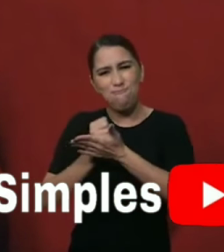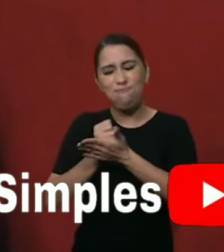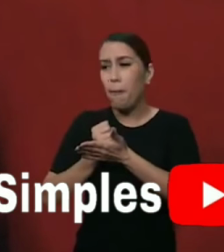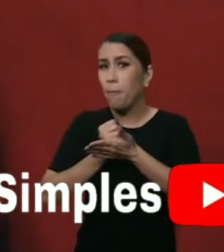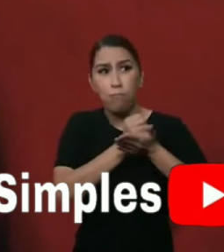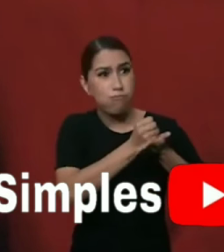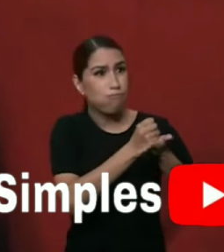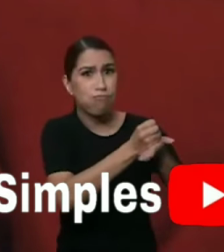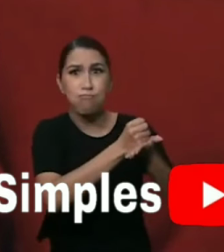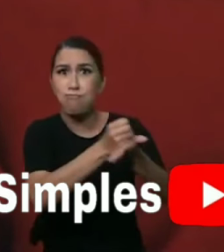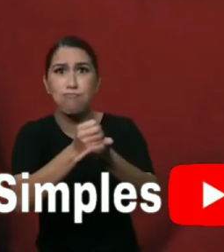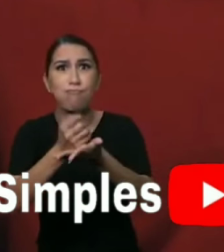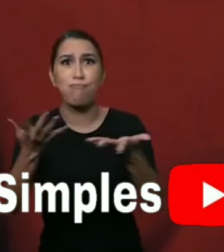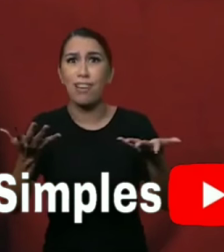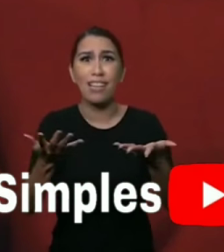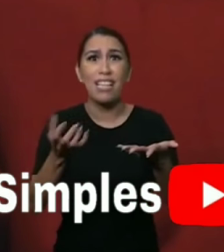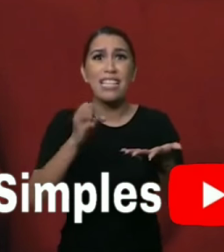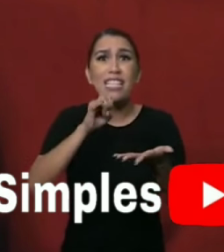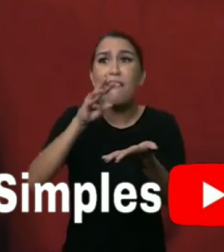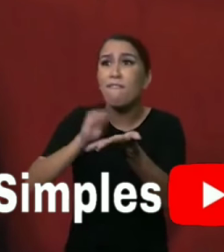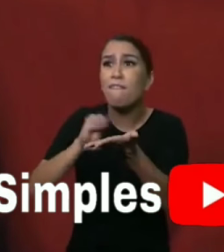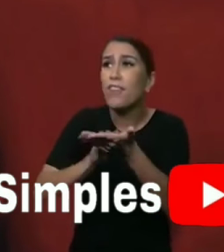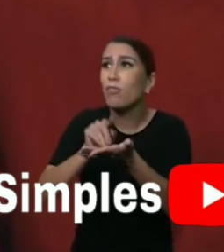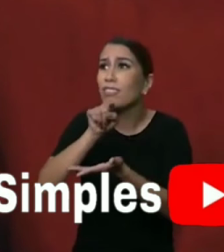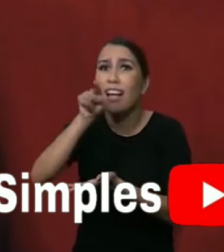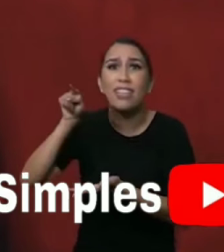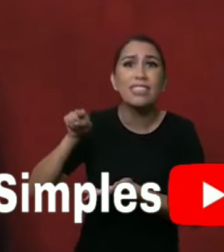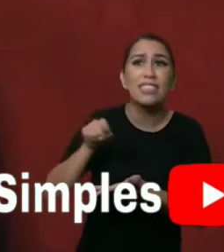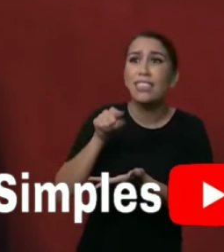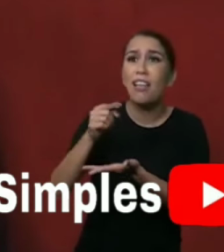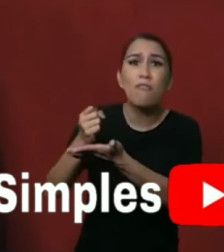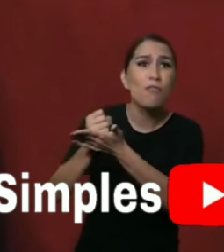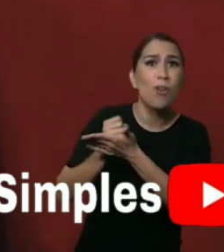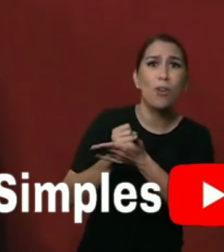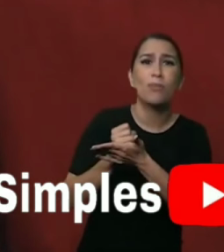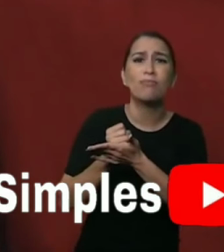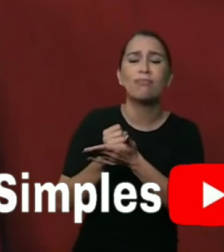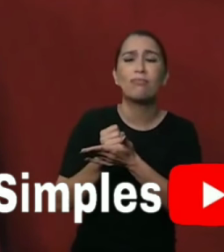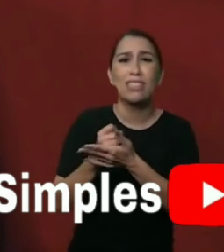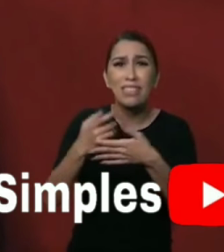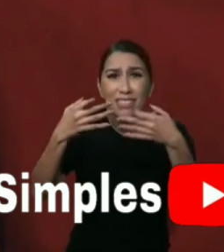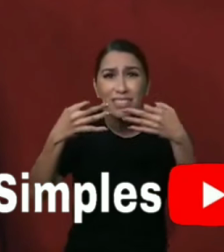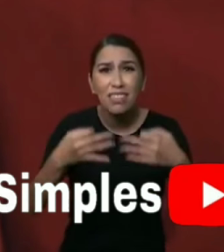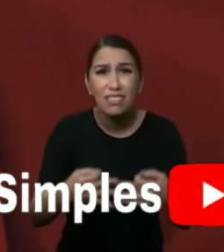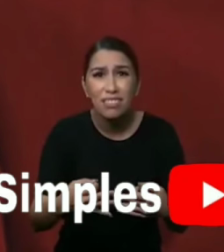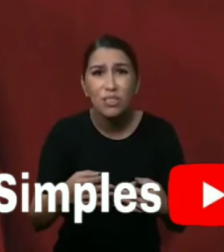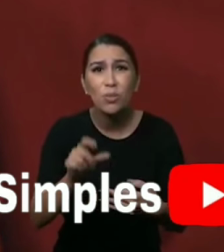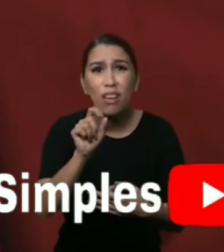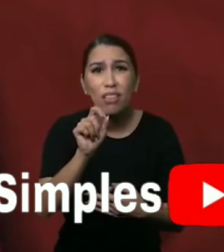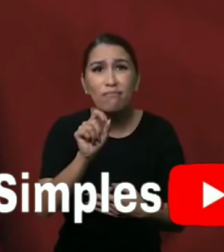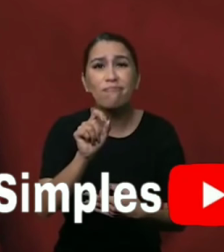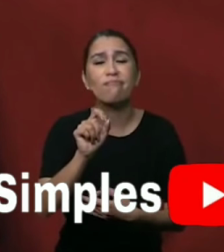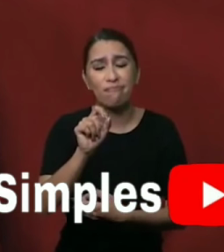grande força, eu lhe digo que eu tinha certeza como já tinha passado fome.